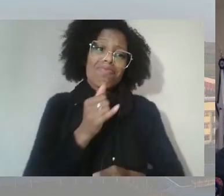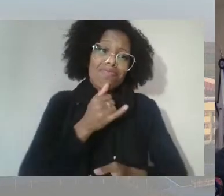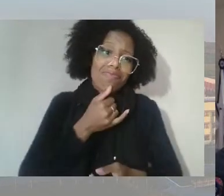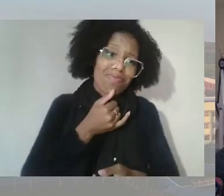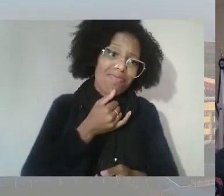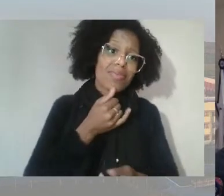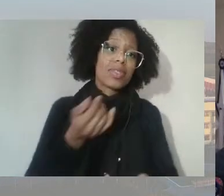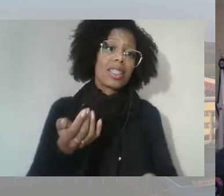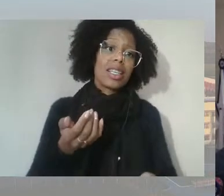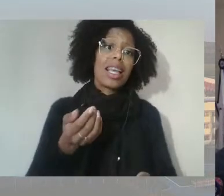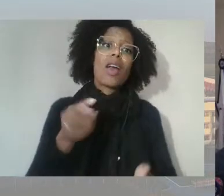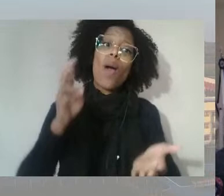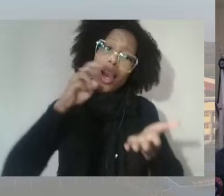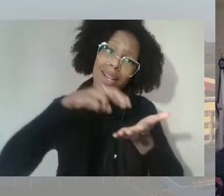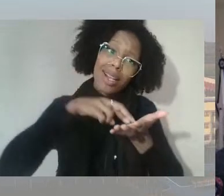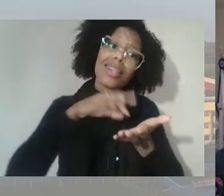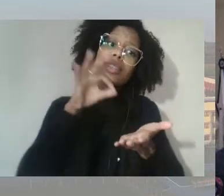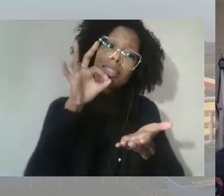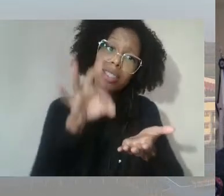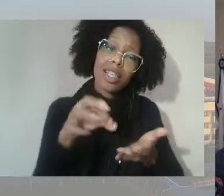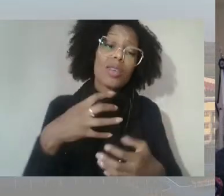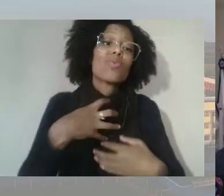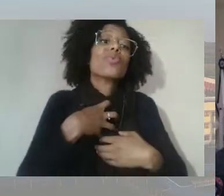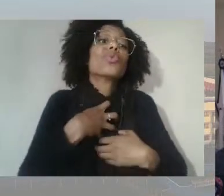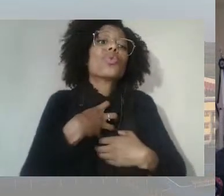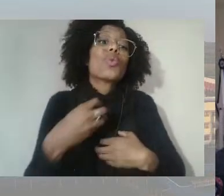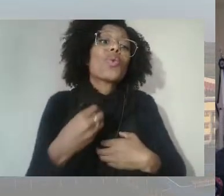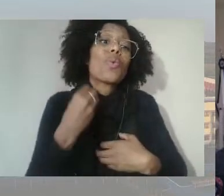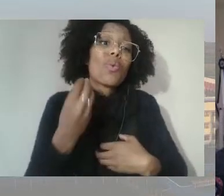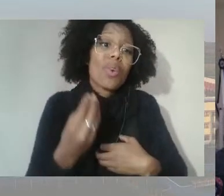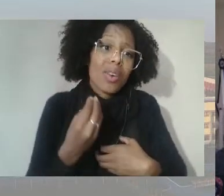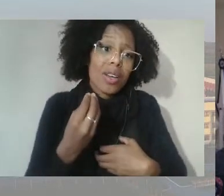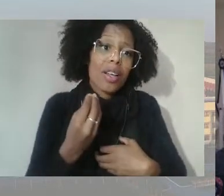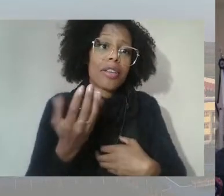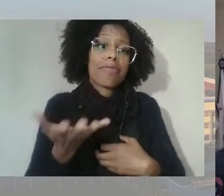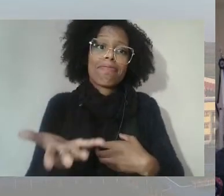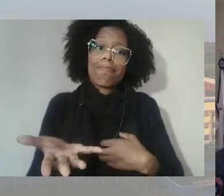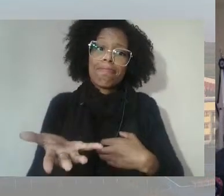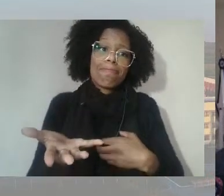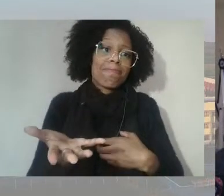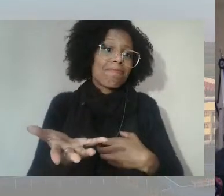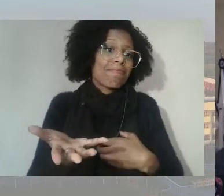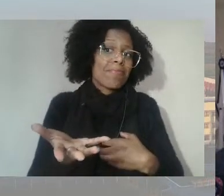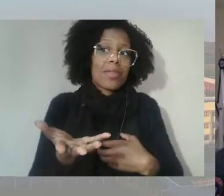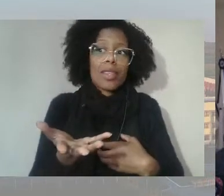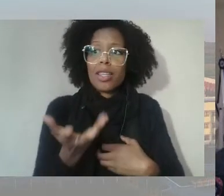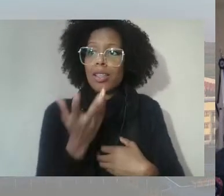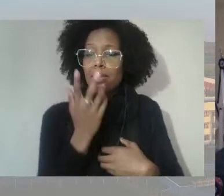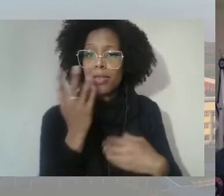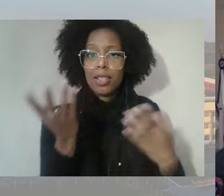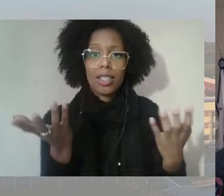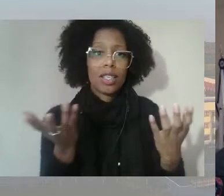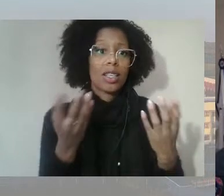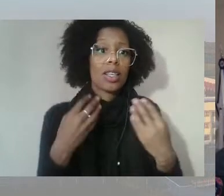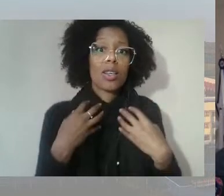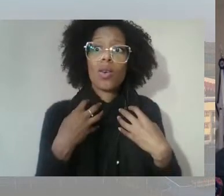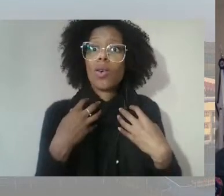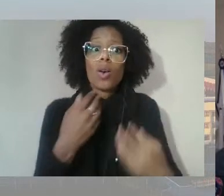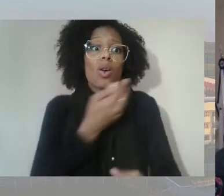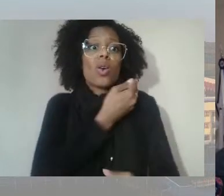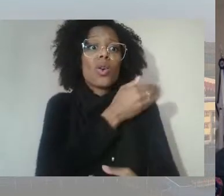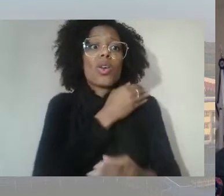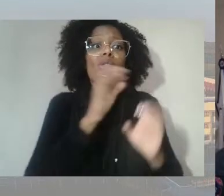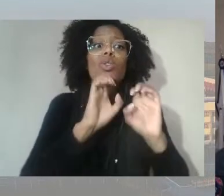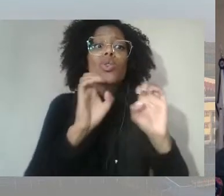é uma realidade, e eu como que eu me sinto? Então, assim, é um pouco da... O que é o racismo estrutural,